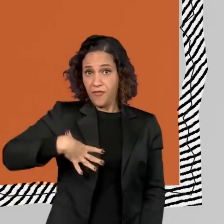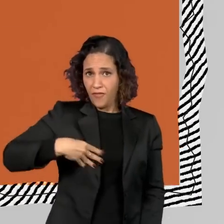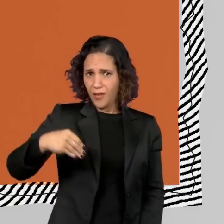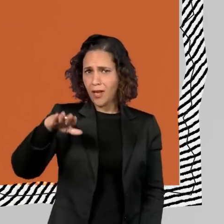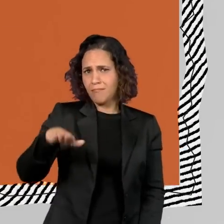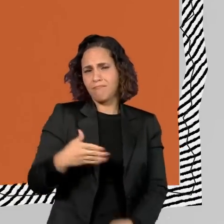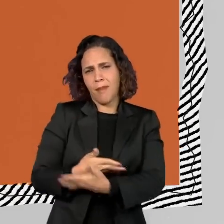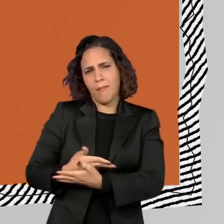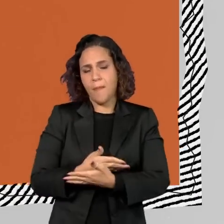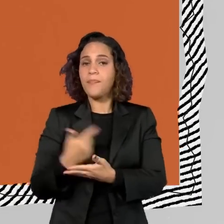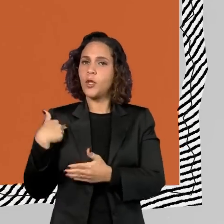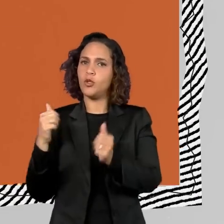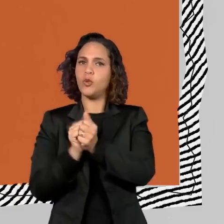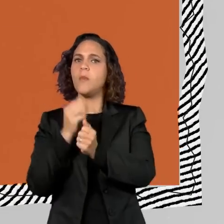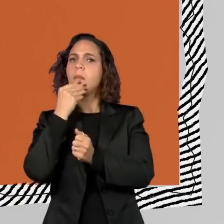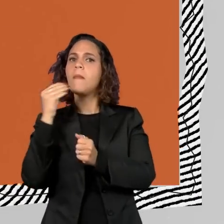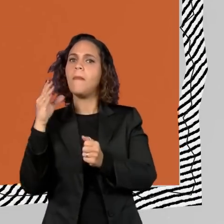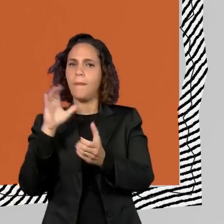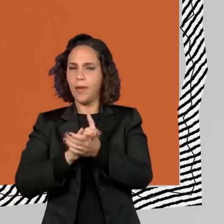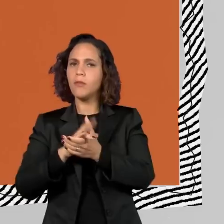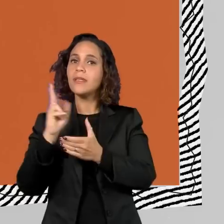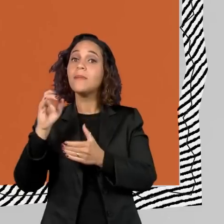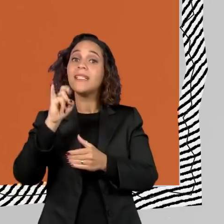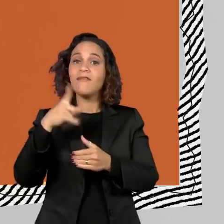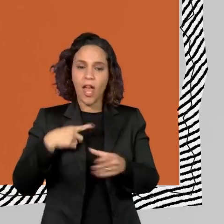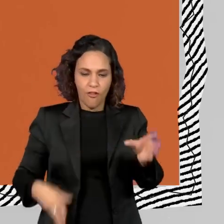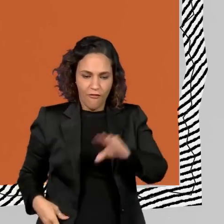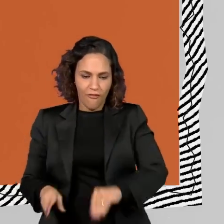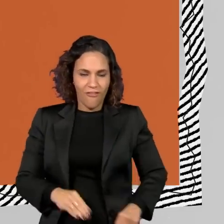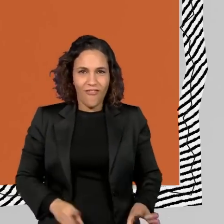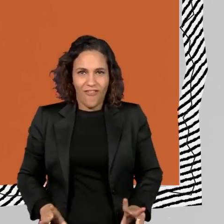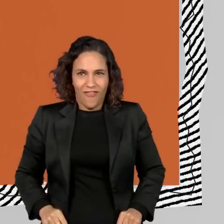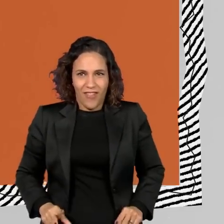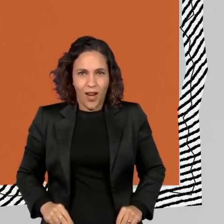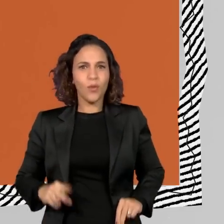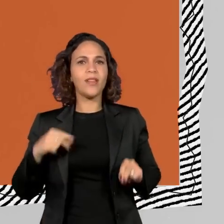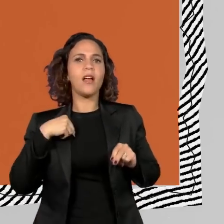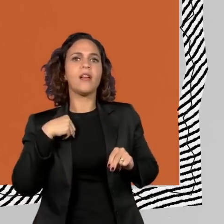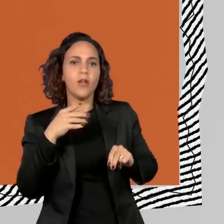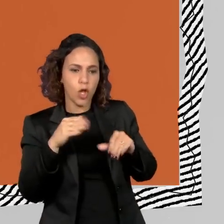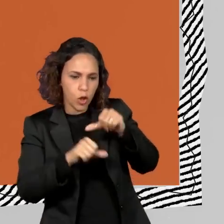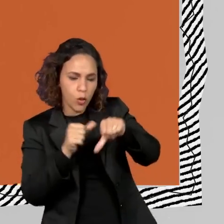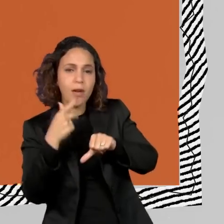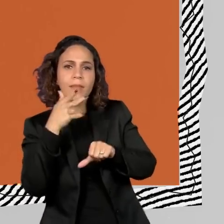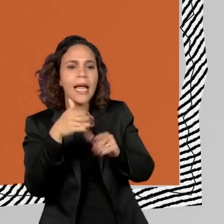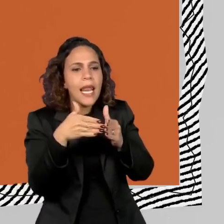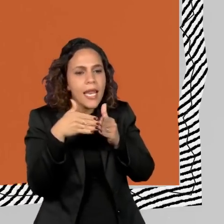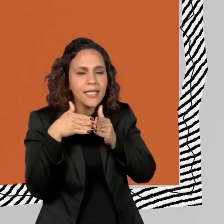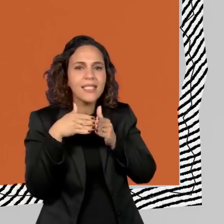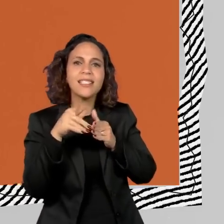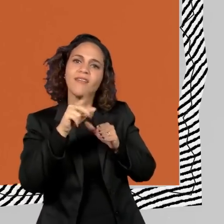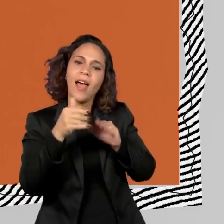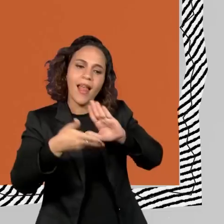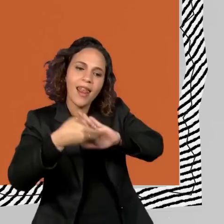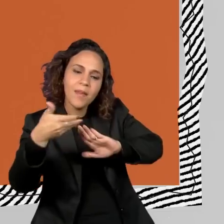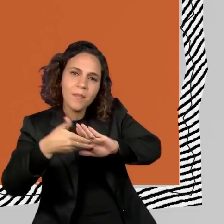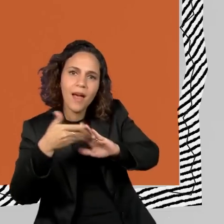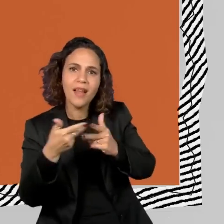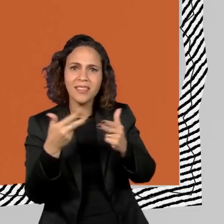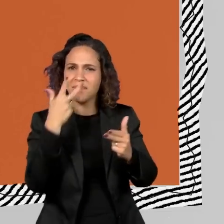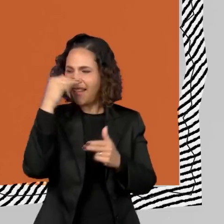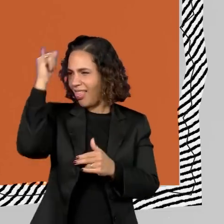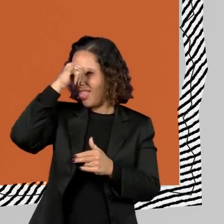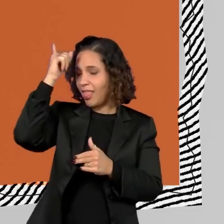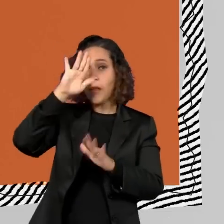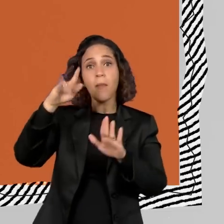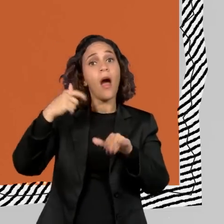e meu marido, todas as vezes que a gente ia trocar a fralda dela e tocar na vulva dela, a gente pedia licença. Parece idiota, não parece? Mas eu não tô educando a minha